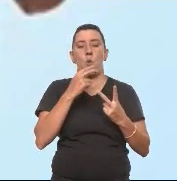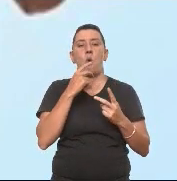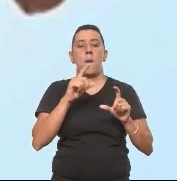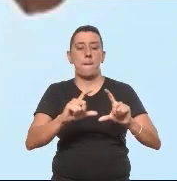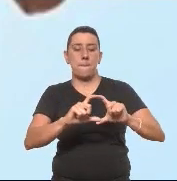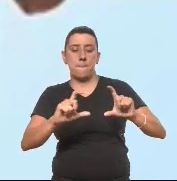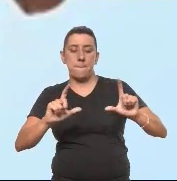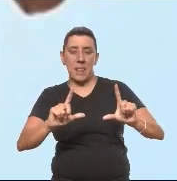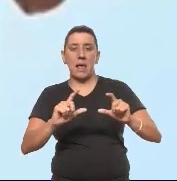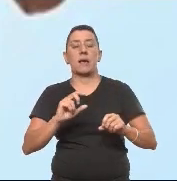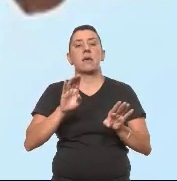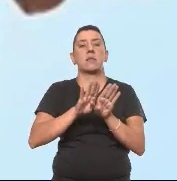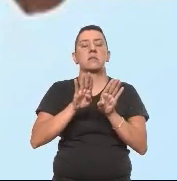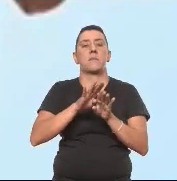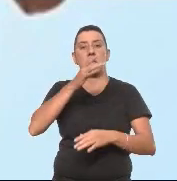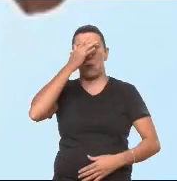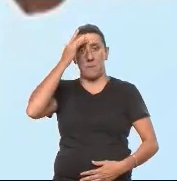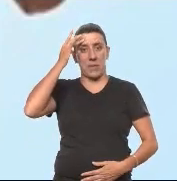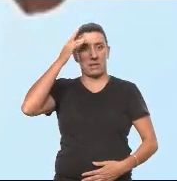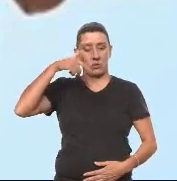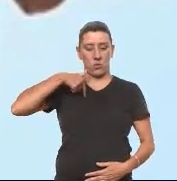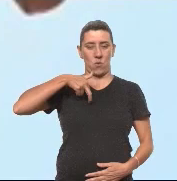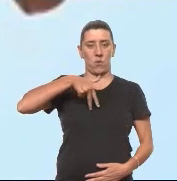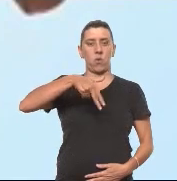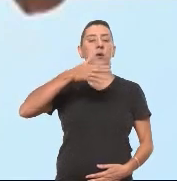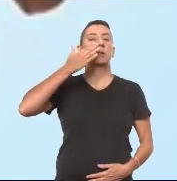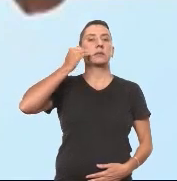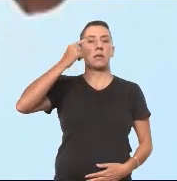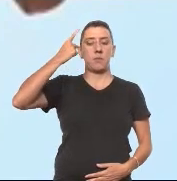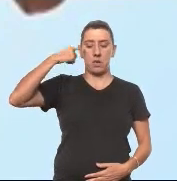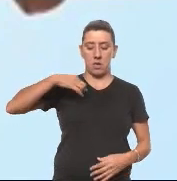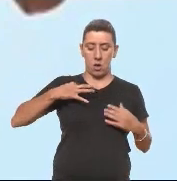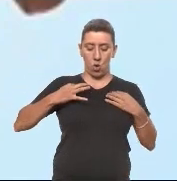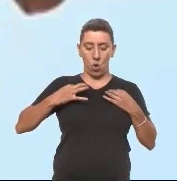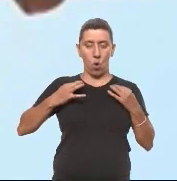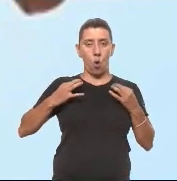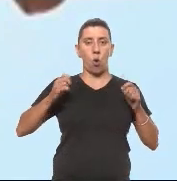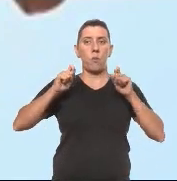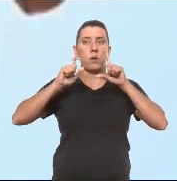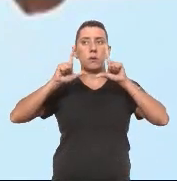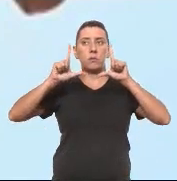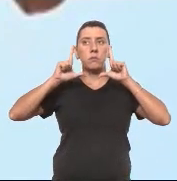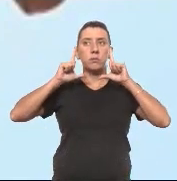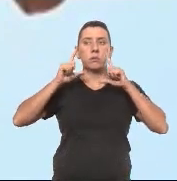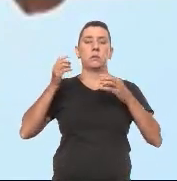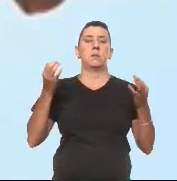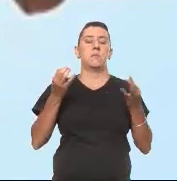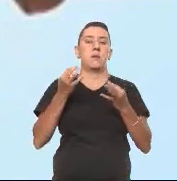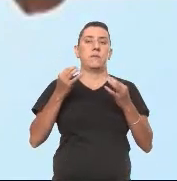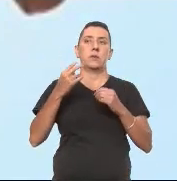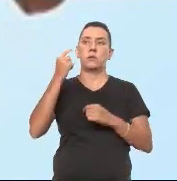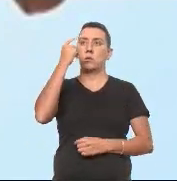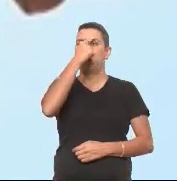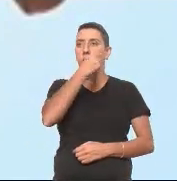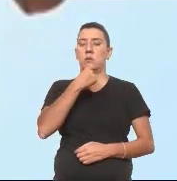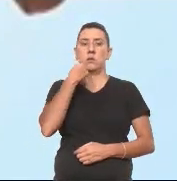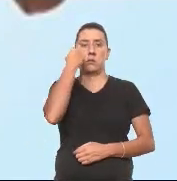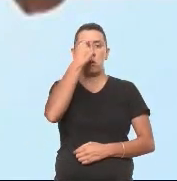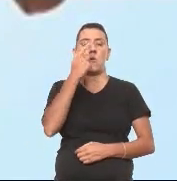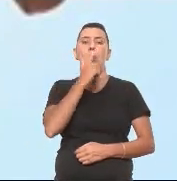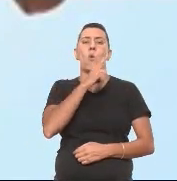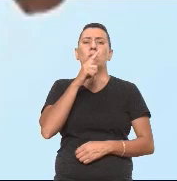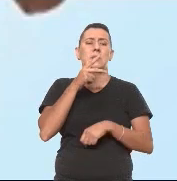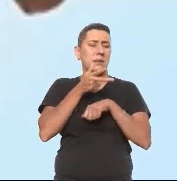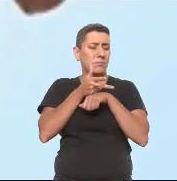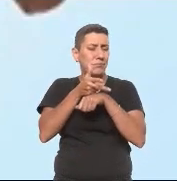E com isso eu levo para dentro da minha plataforma toda essa inteligência que eu capturei na imagem para que eu consiga